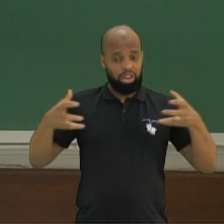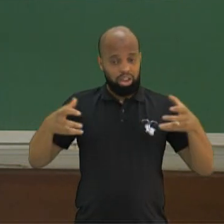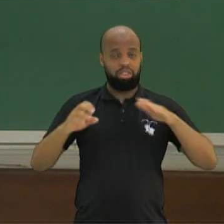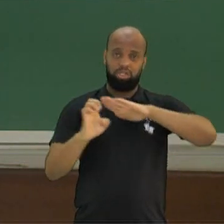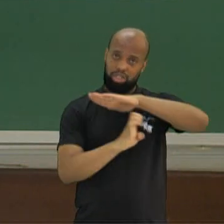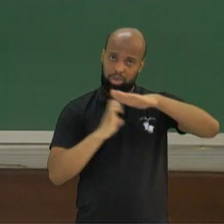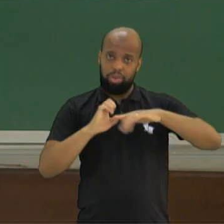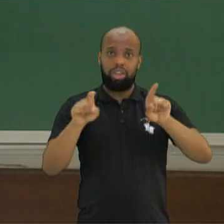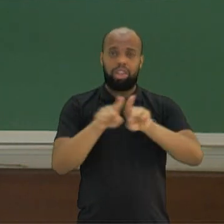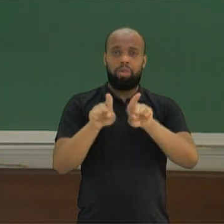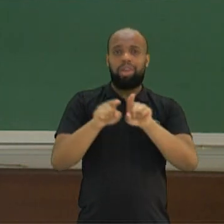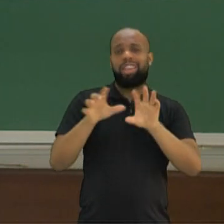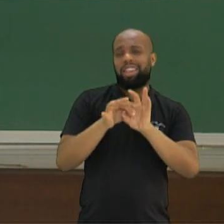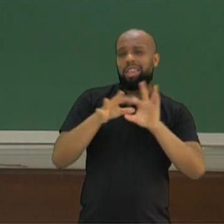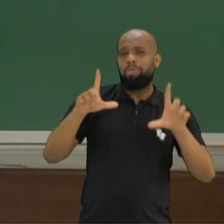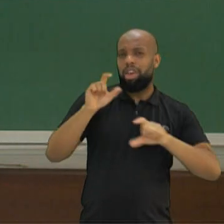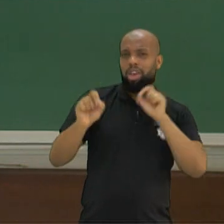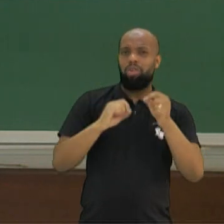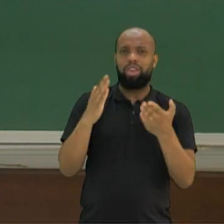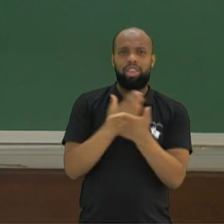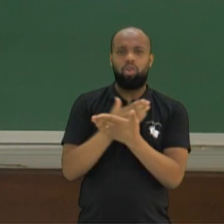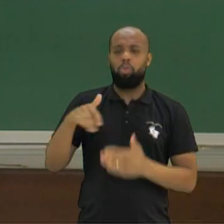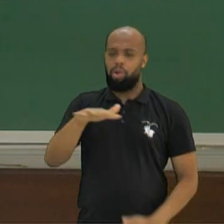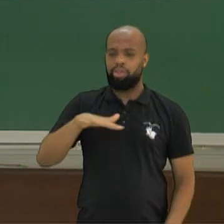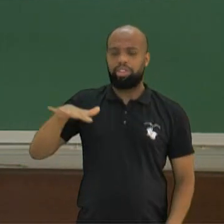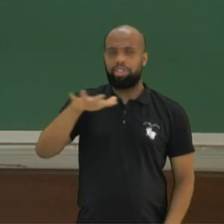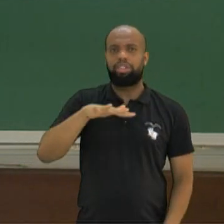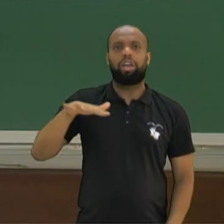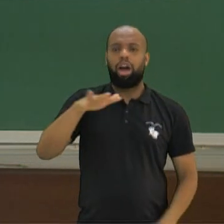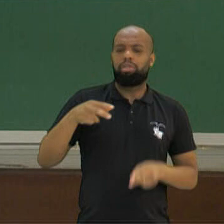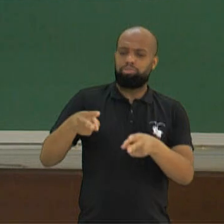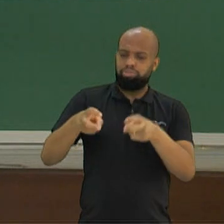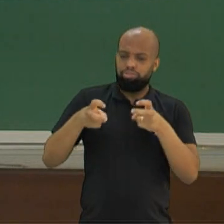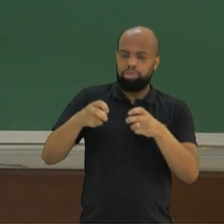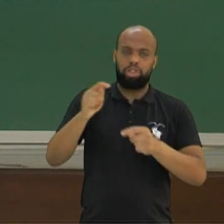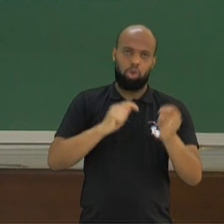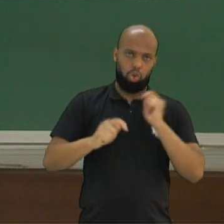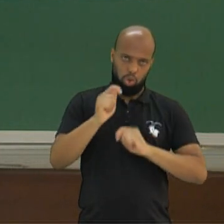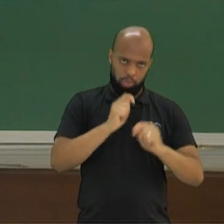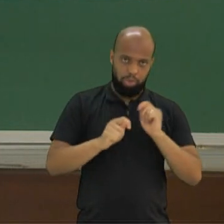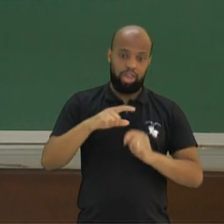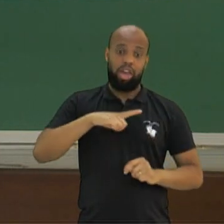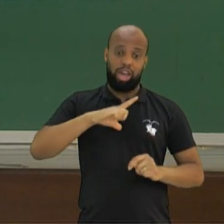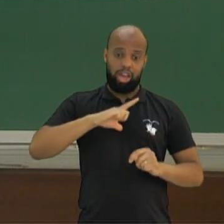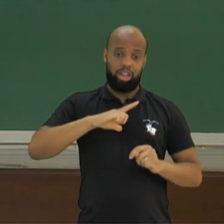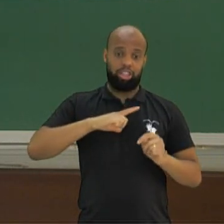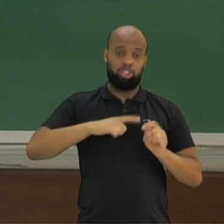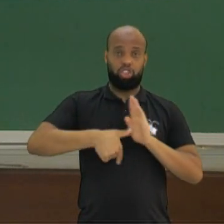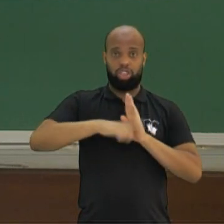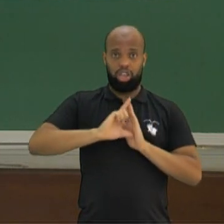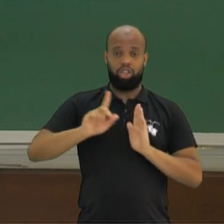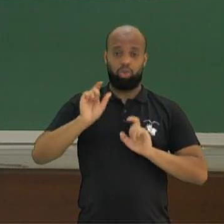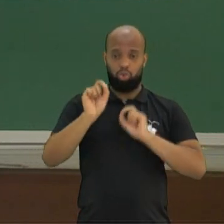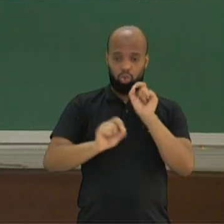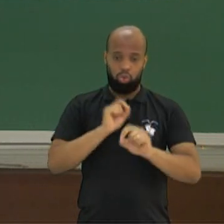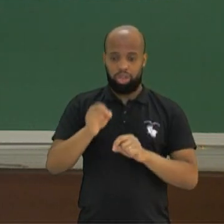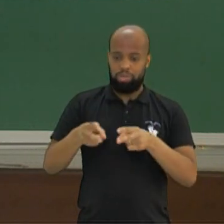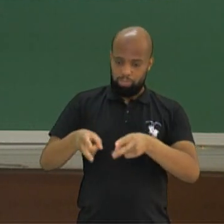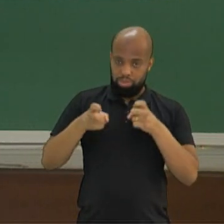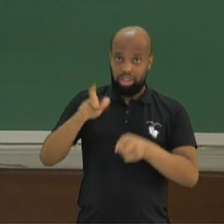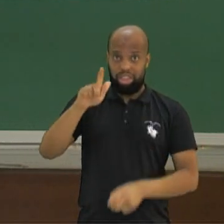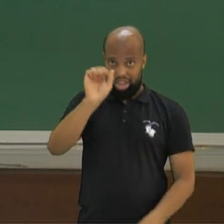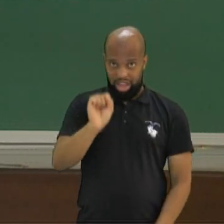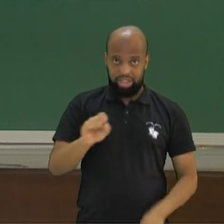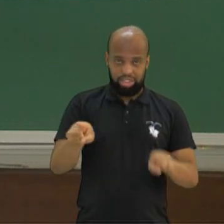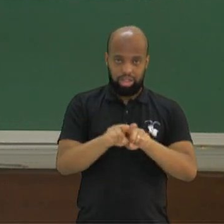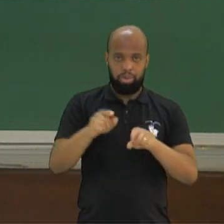estrangeiro viesse explorar aí áreas, né, da economia até então que tinham um monopólio do Estado, como a exploração de gás,